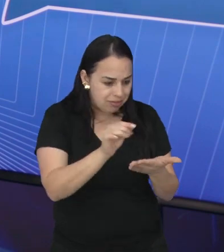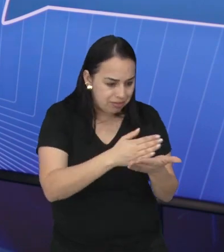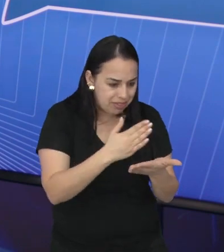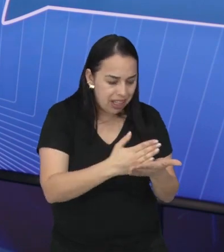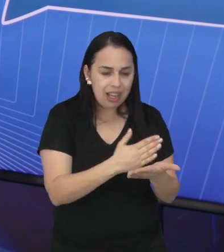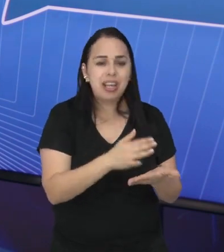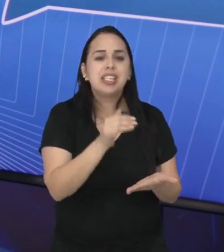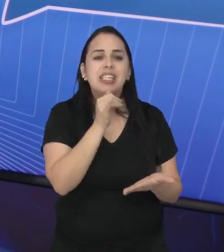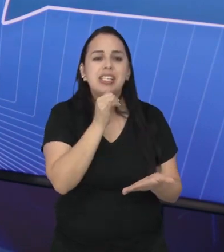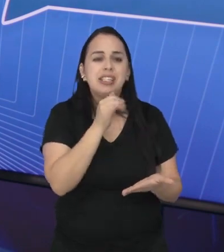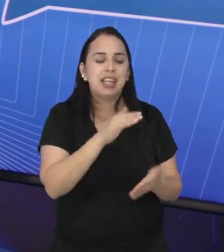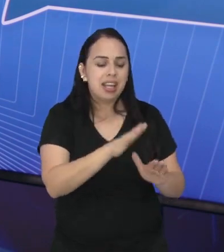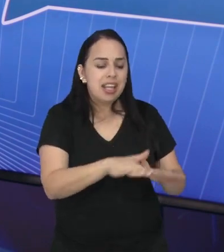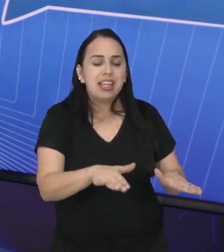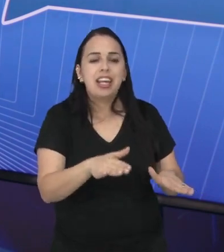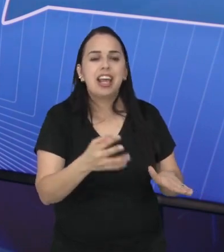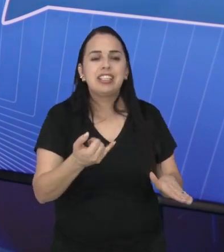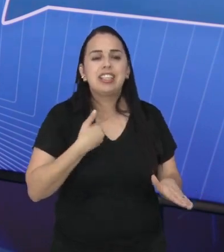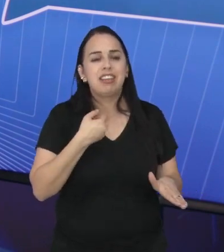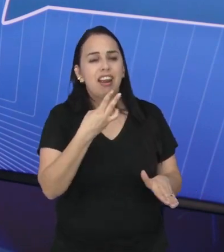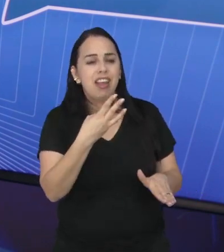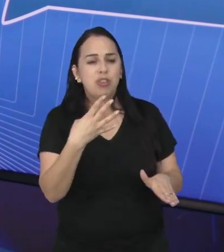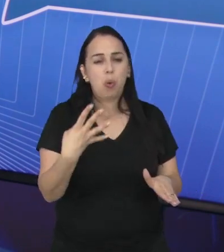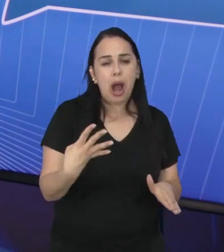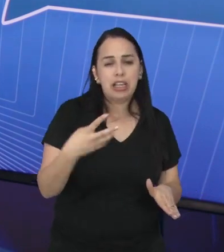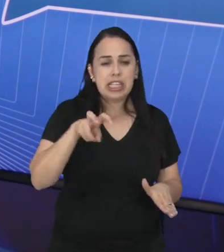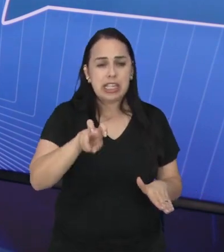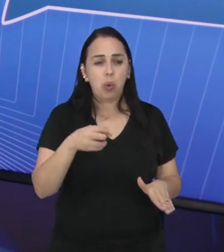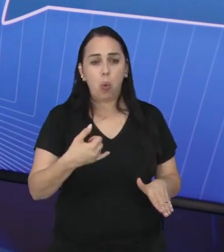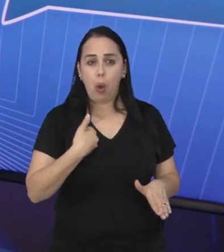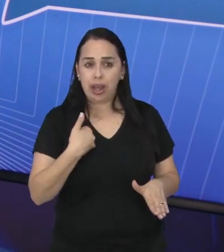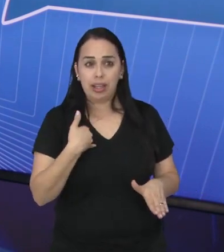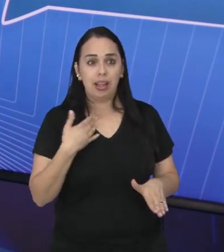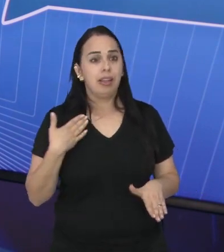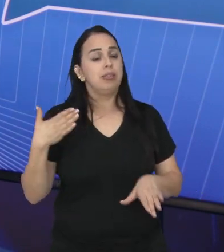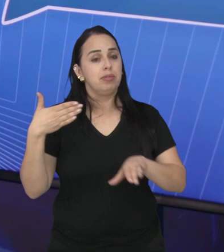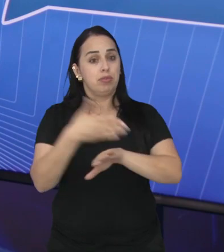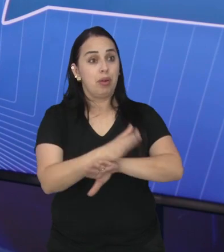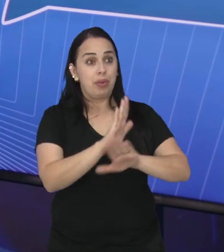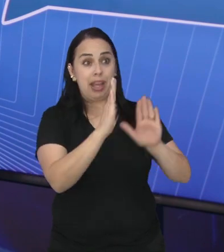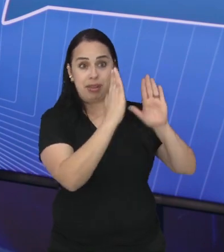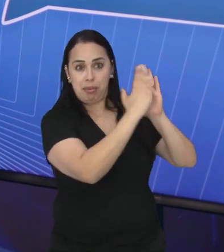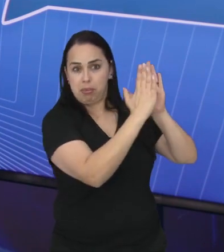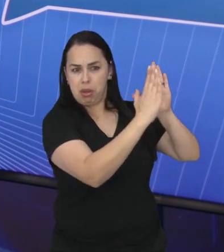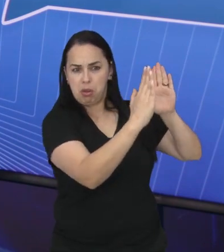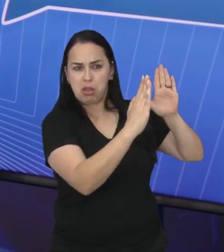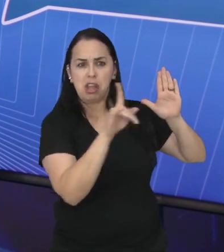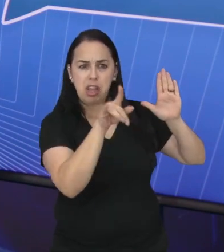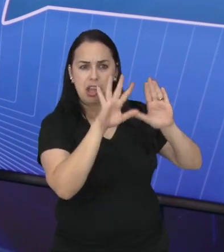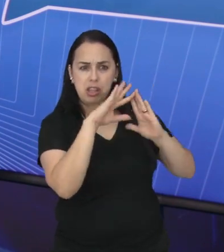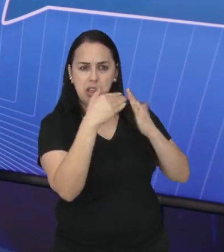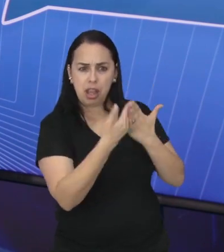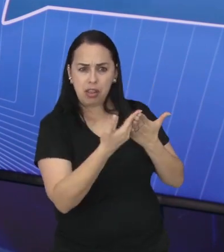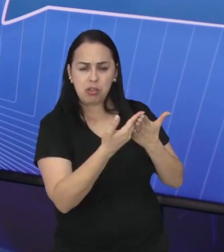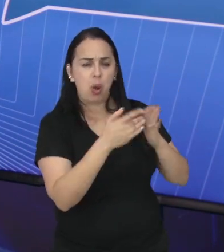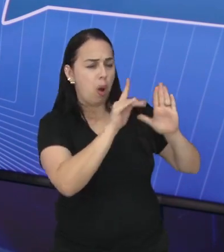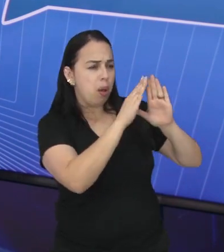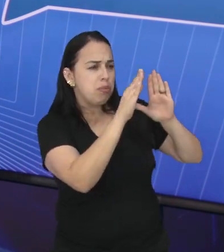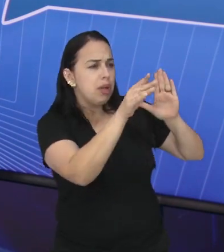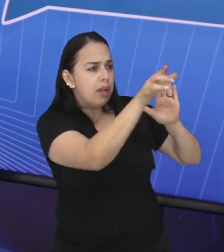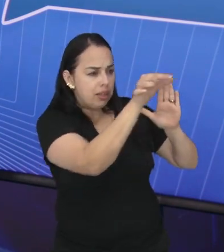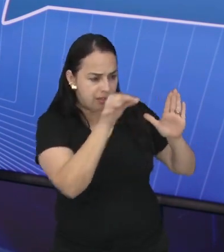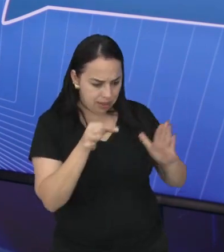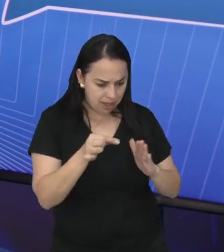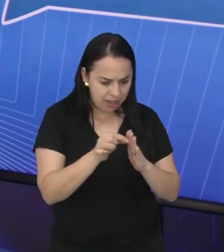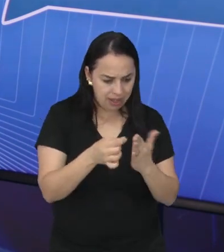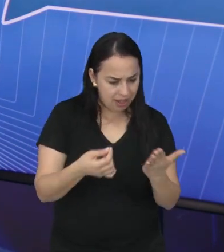A gente vê crianças pequenininhas, 3, 4 anos, assim, 5 anos, elas vão às bibliotecas da própria escola, né? Elas pegam aqueles